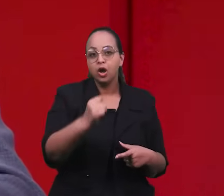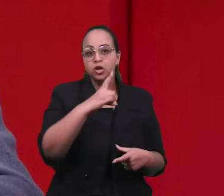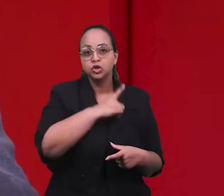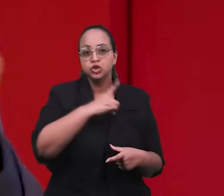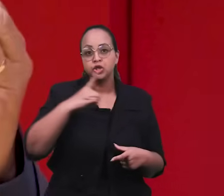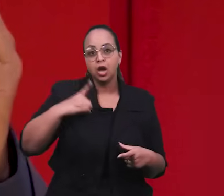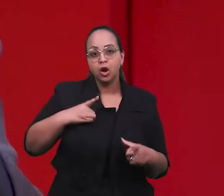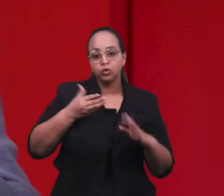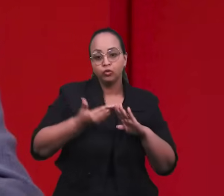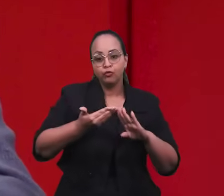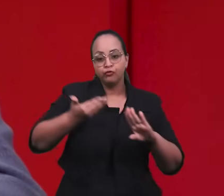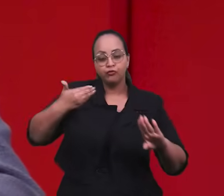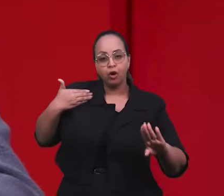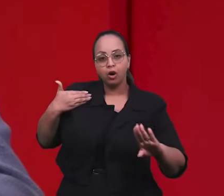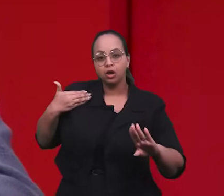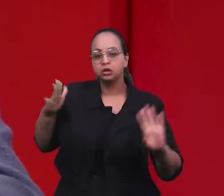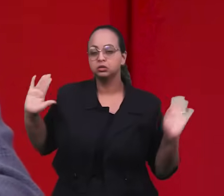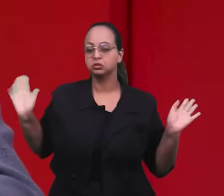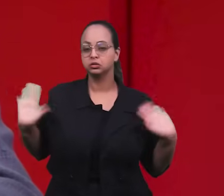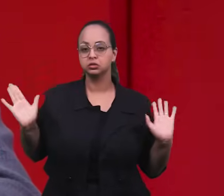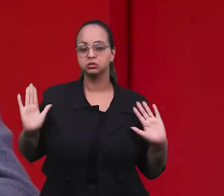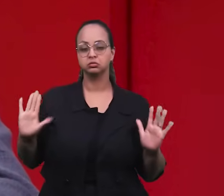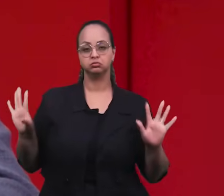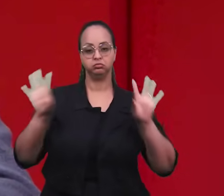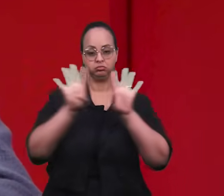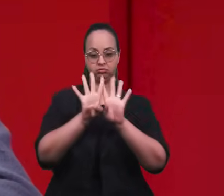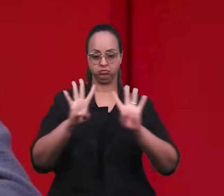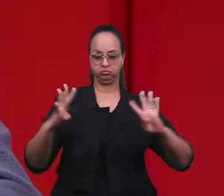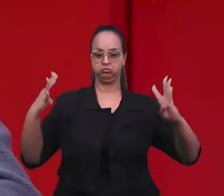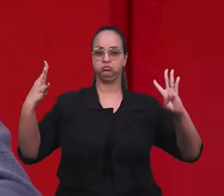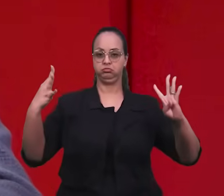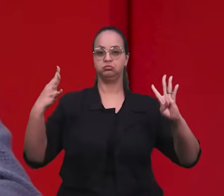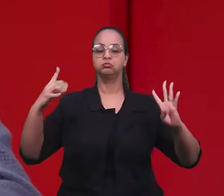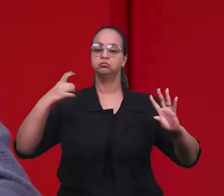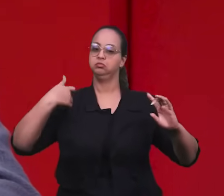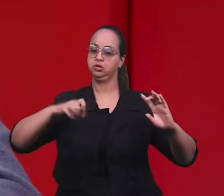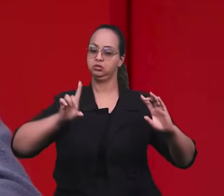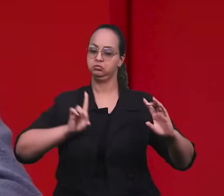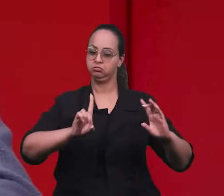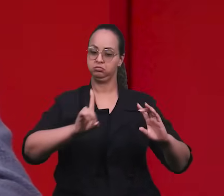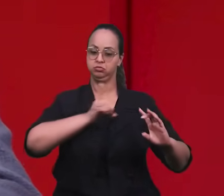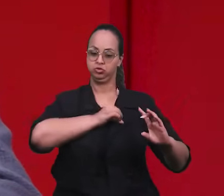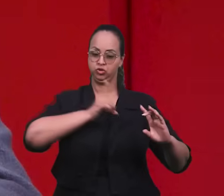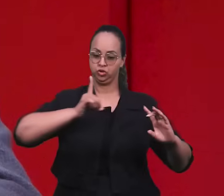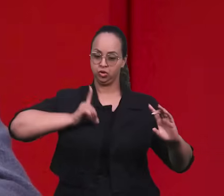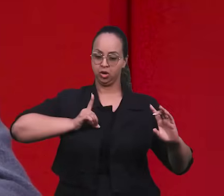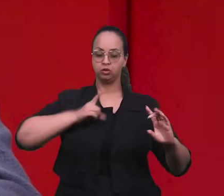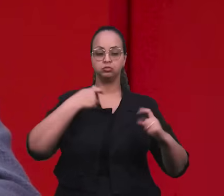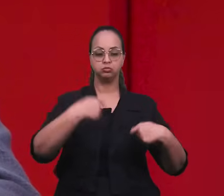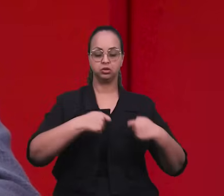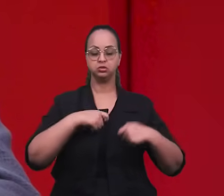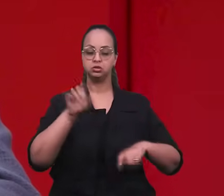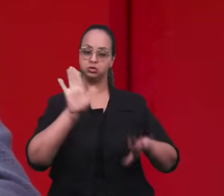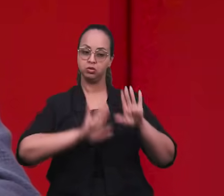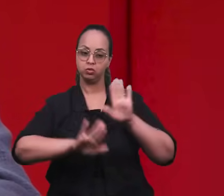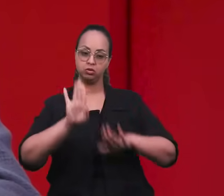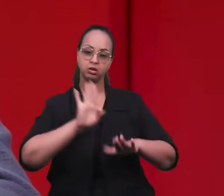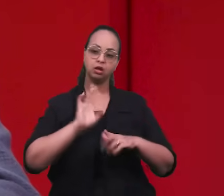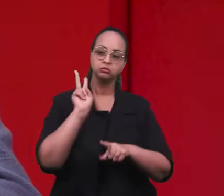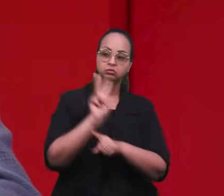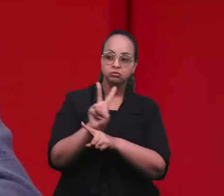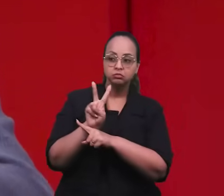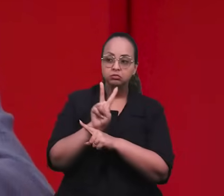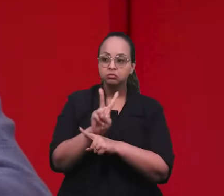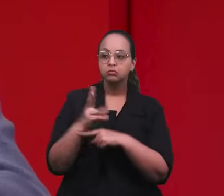está fora da comunhão, mas todo o culto, né, funciona naquela dependência e ele faz parte